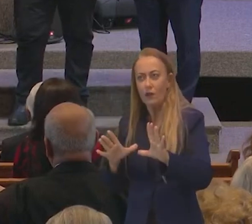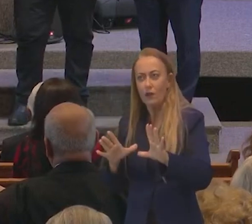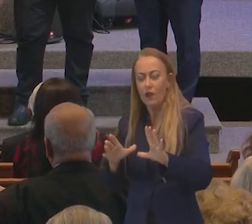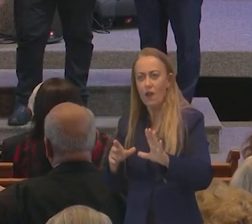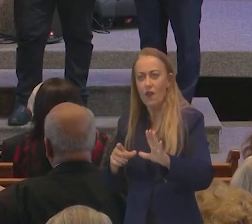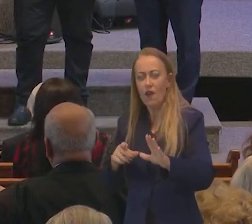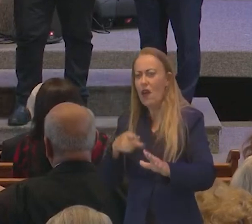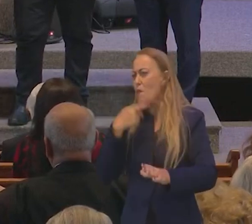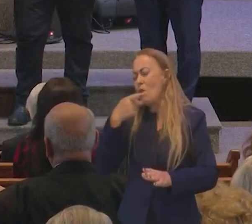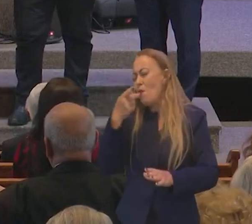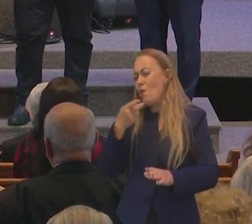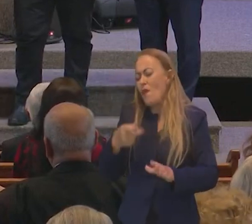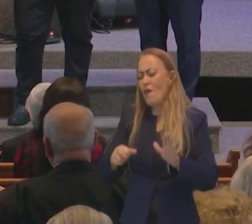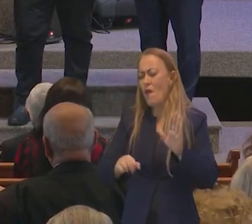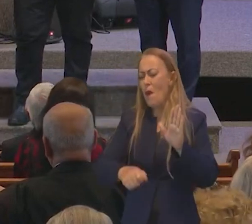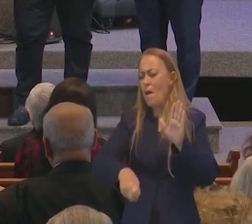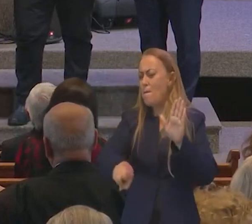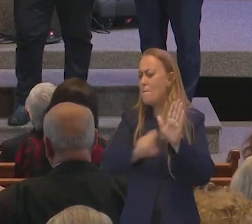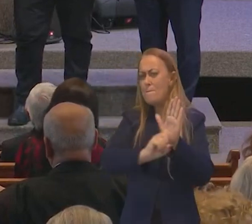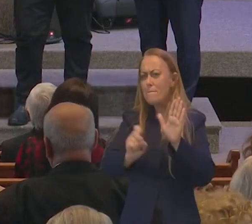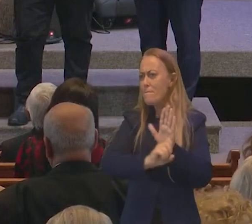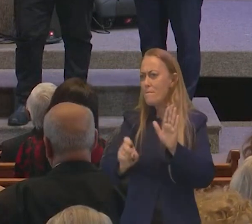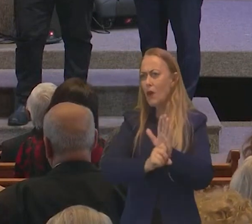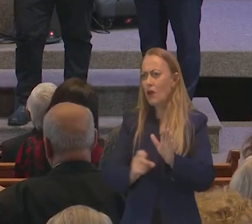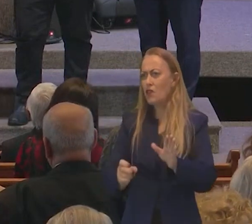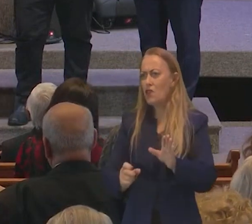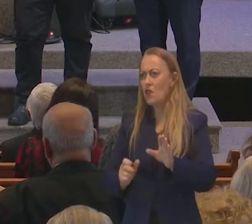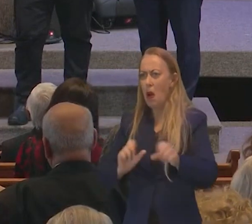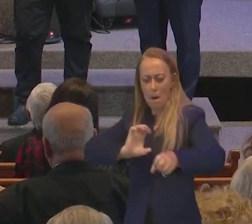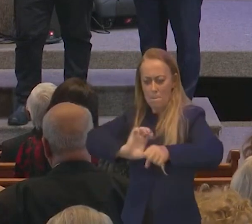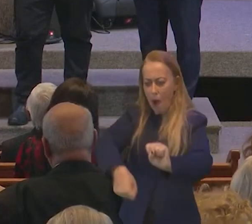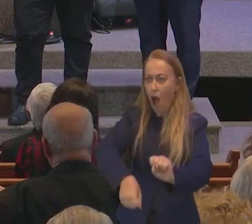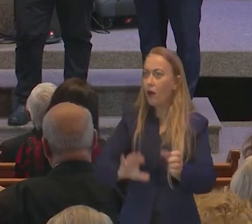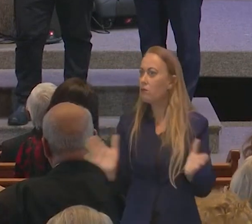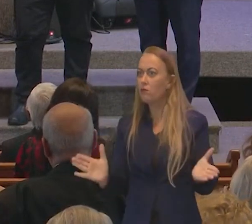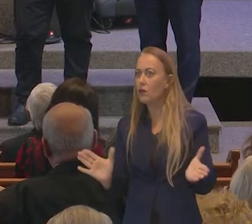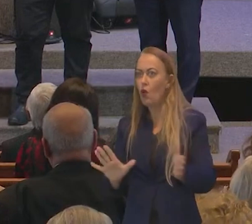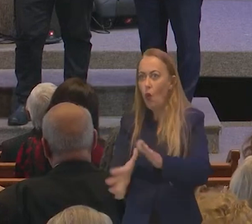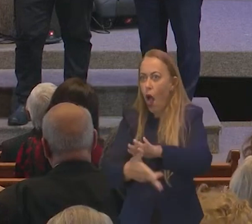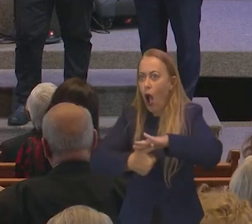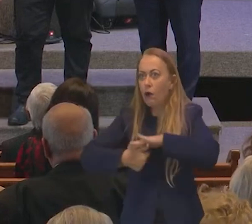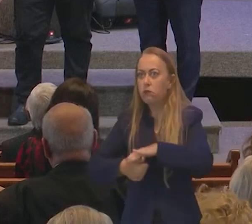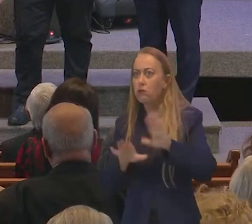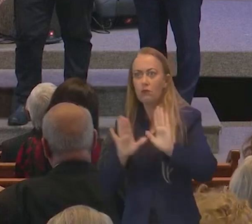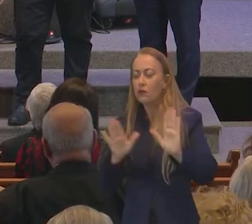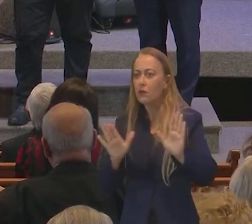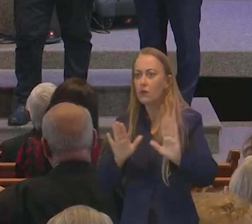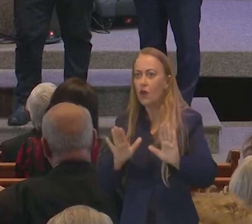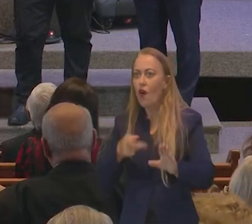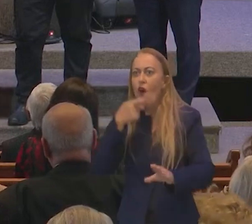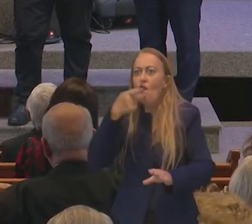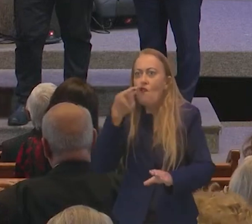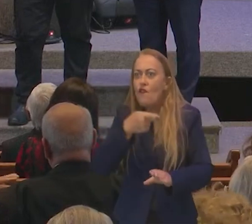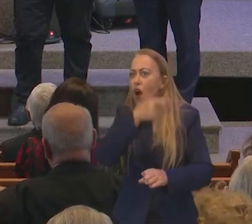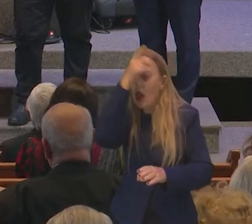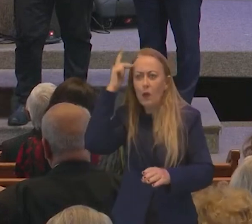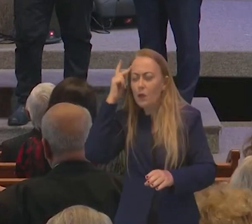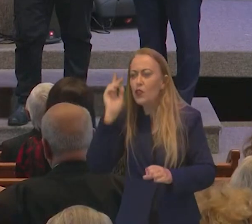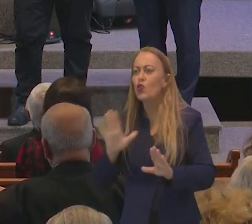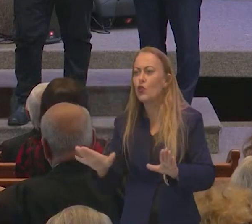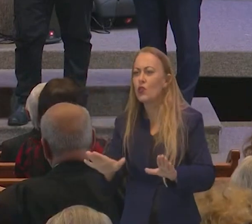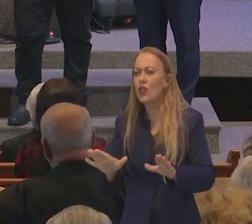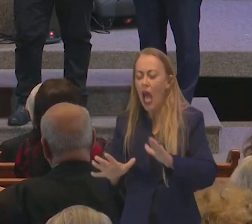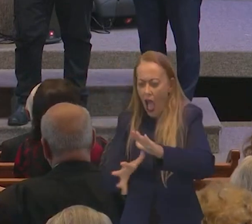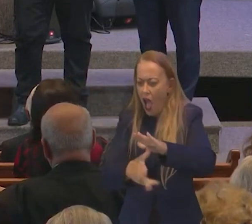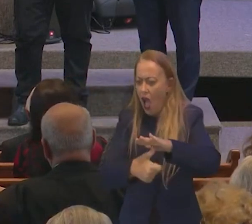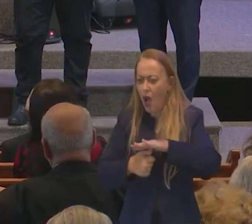maconha, não cometa crime, não furte. Artigo 155 do Código Penal: subtrair para si ou para